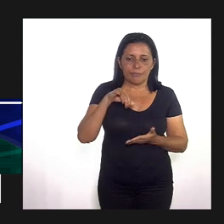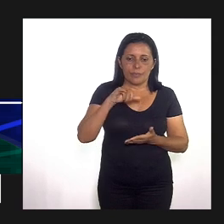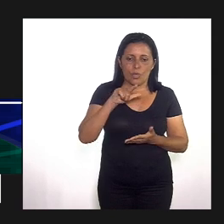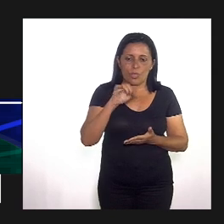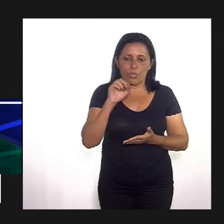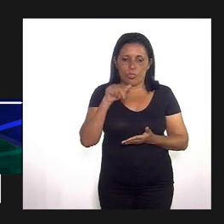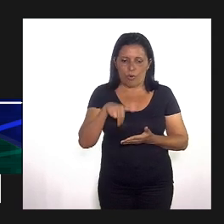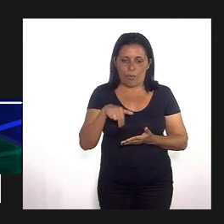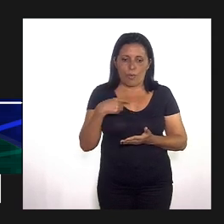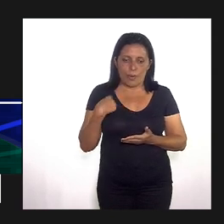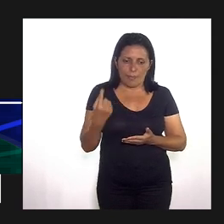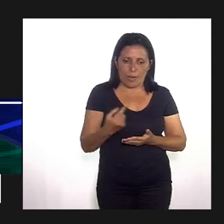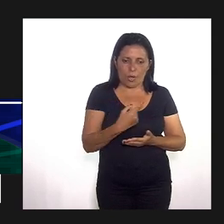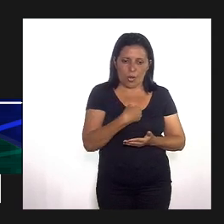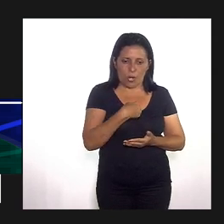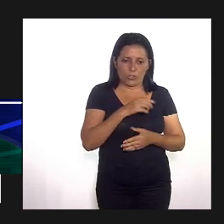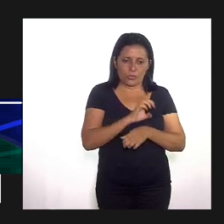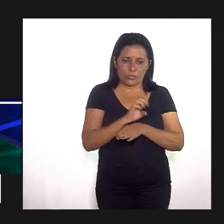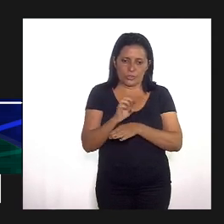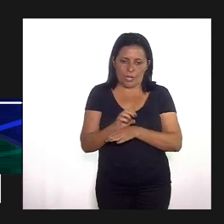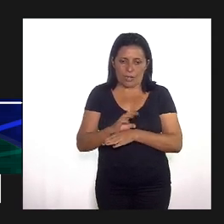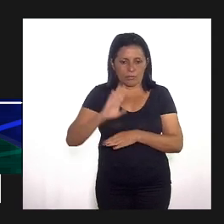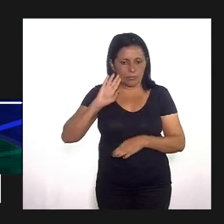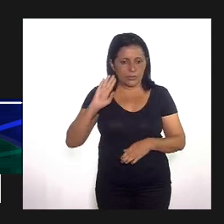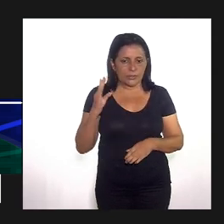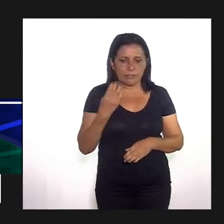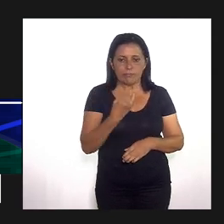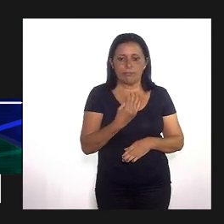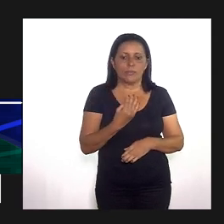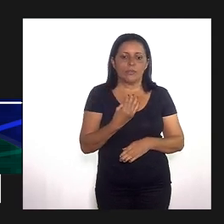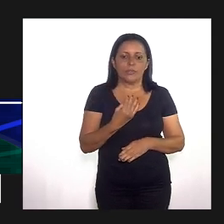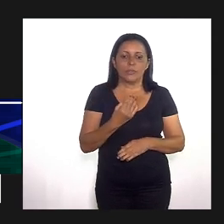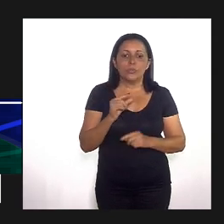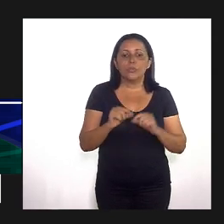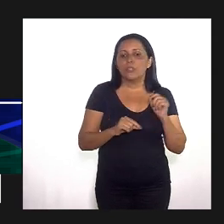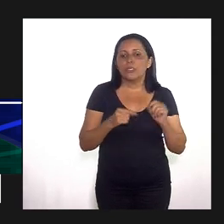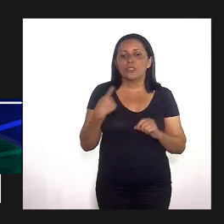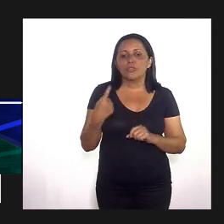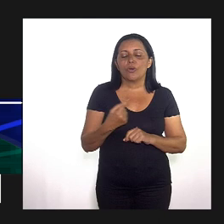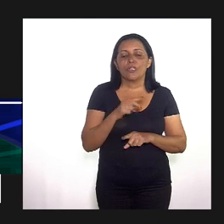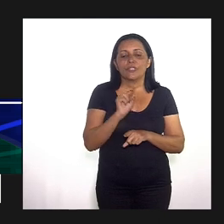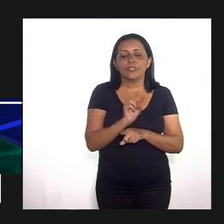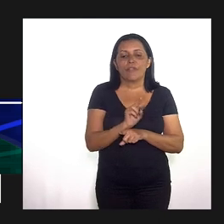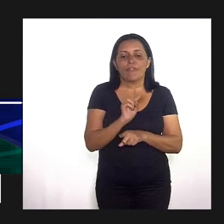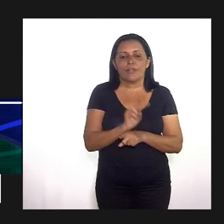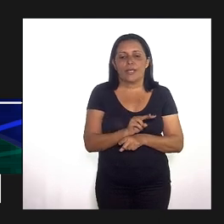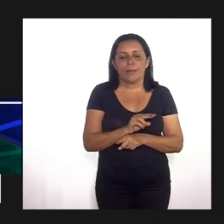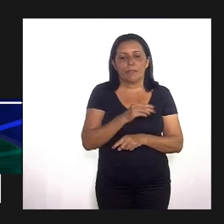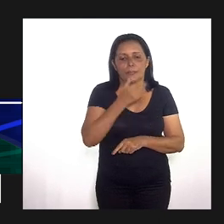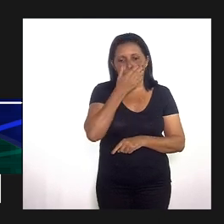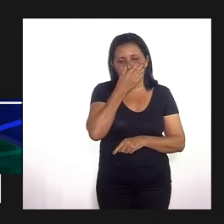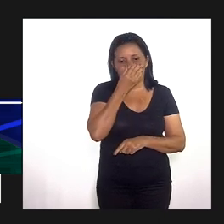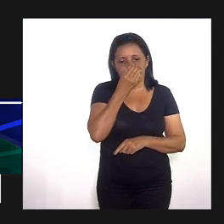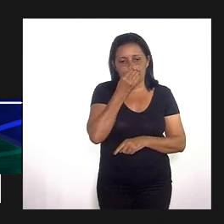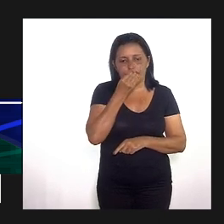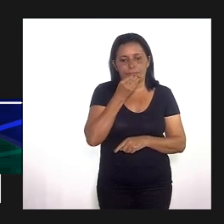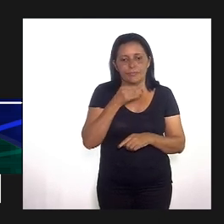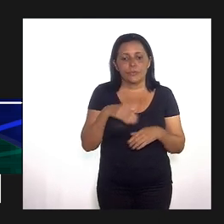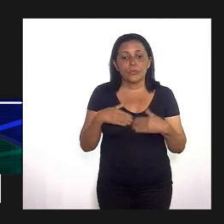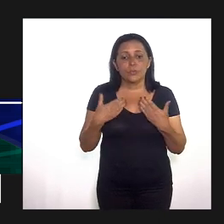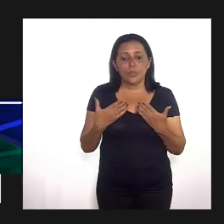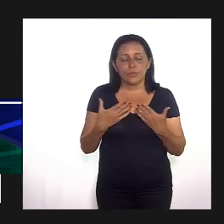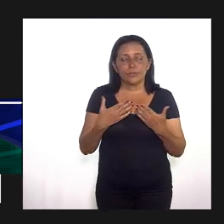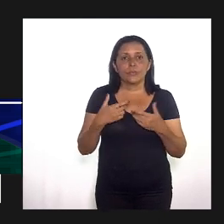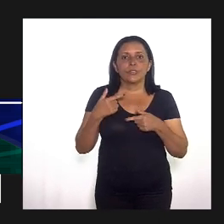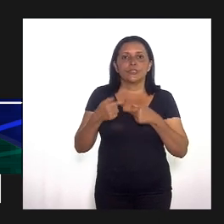para nós aqui do Estado, é fundamental naquilo que nós defendemos enquanto